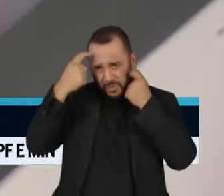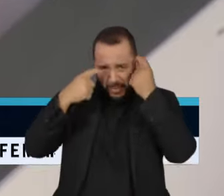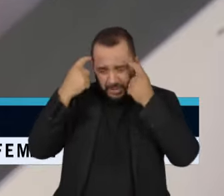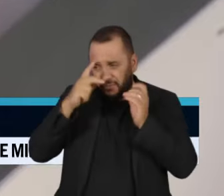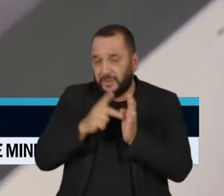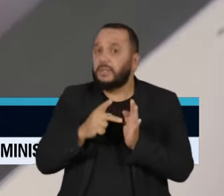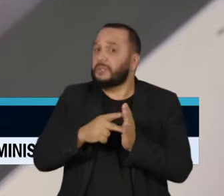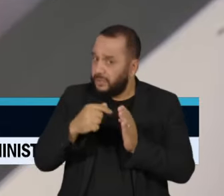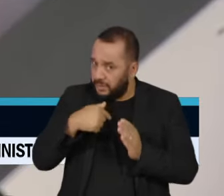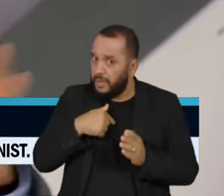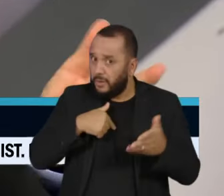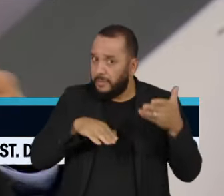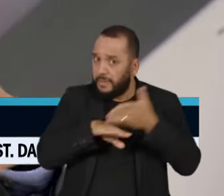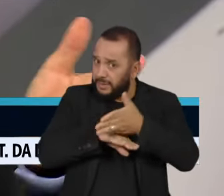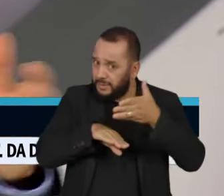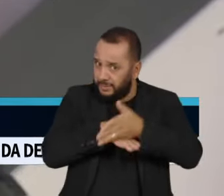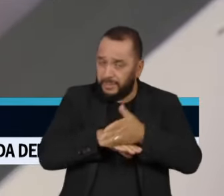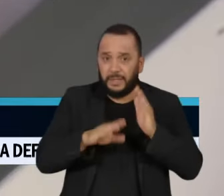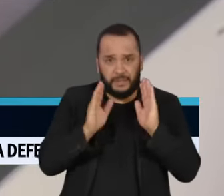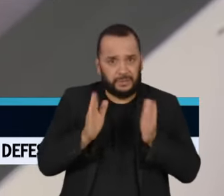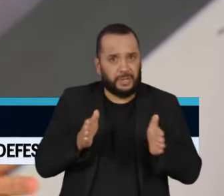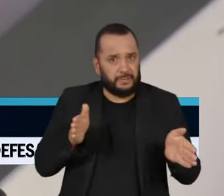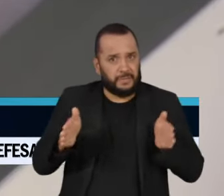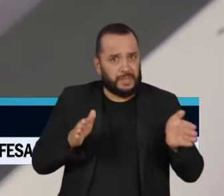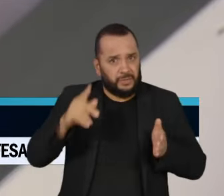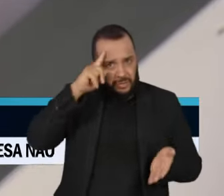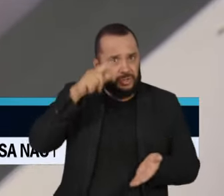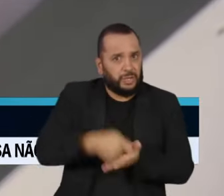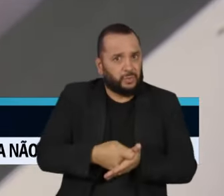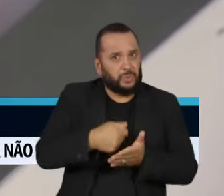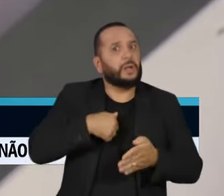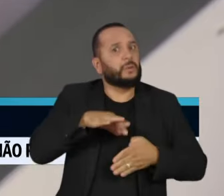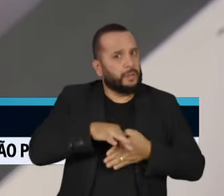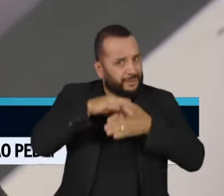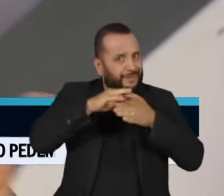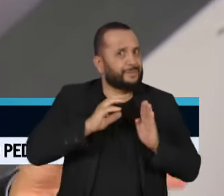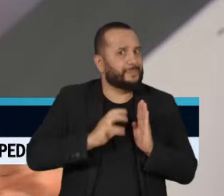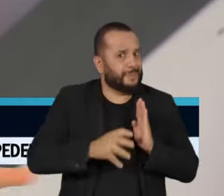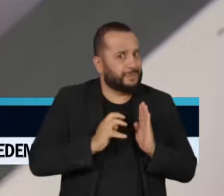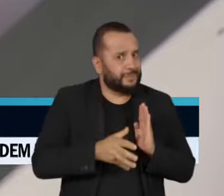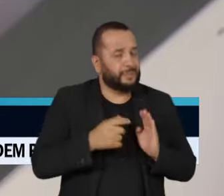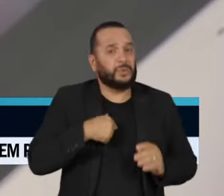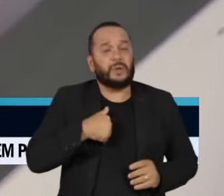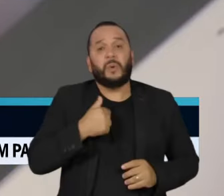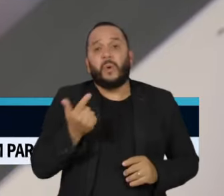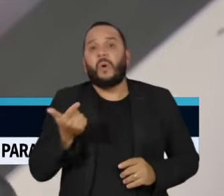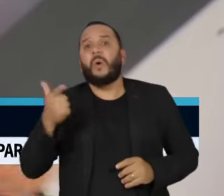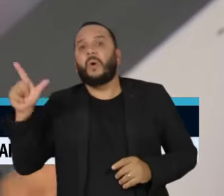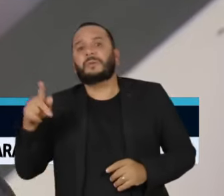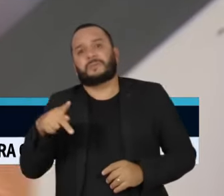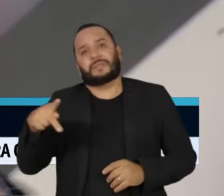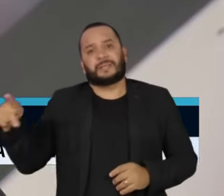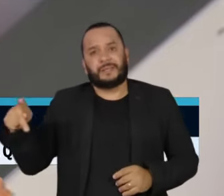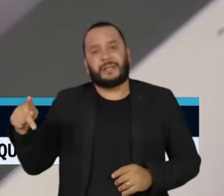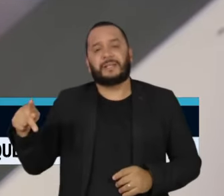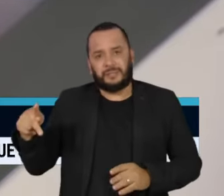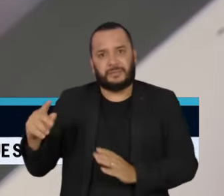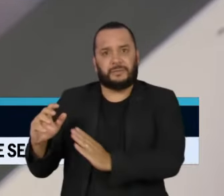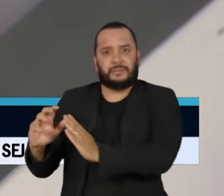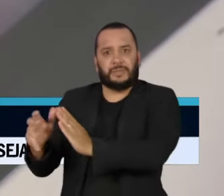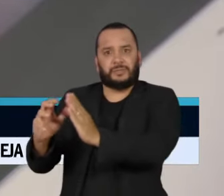convivi no tempo da ditadura, quando era líder de partido, com outros presidentes de partido. Nós discutimos